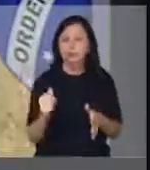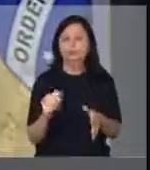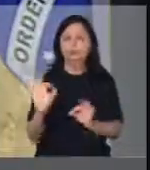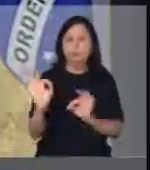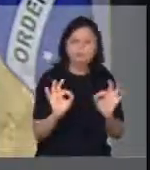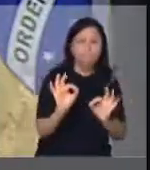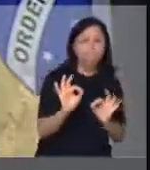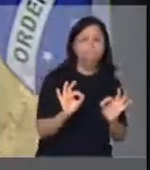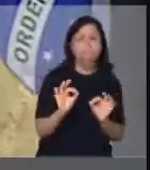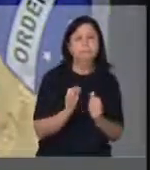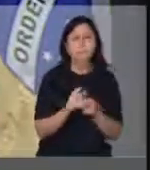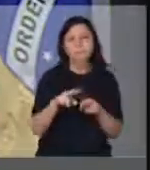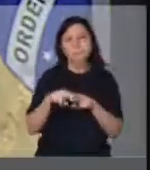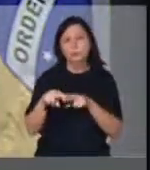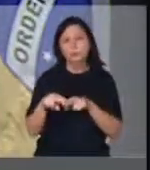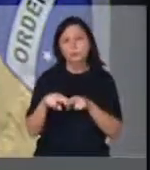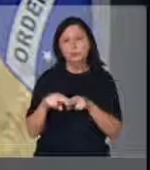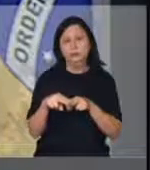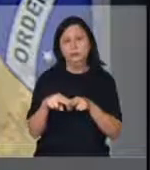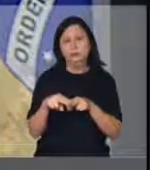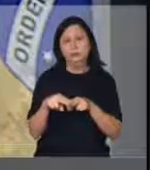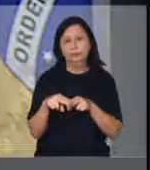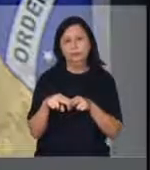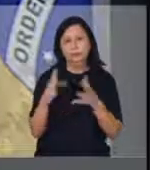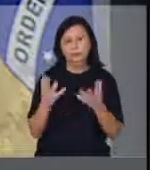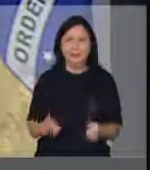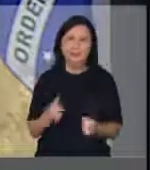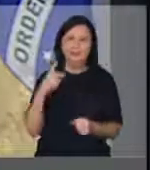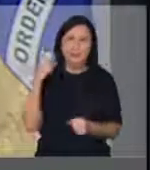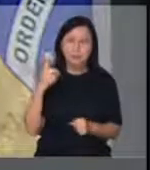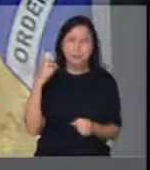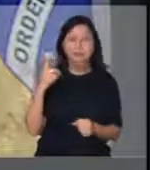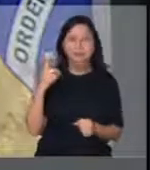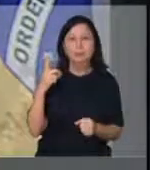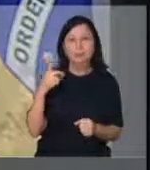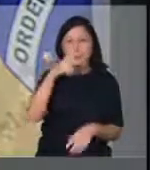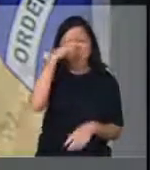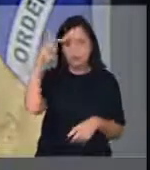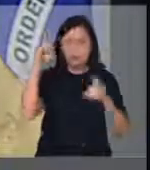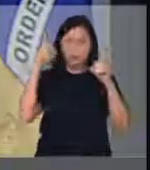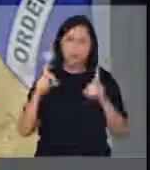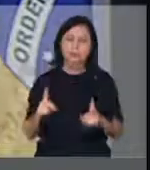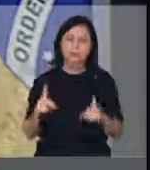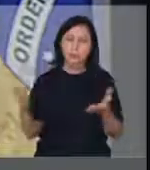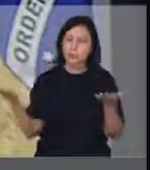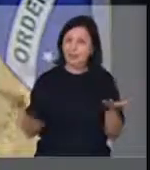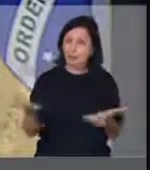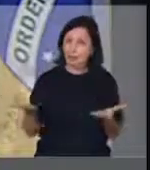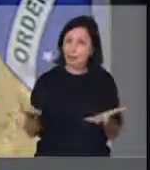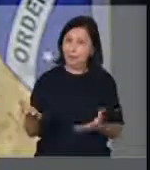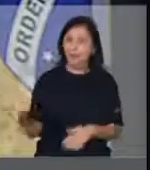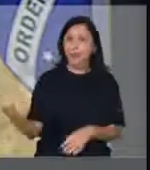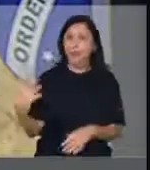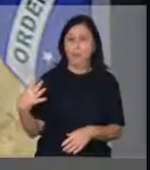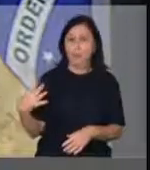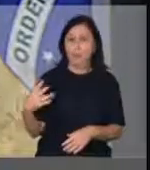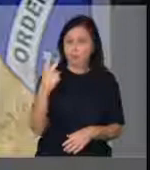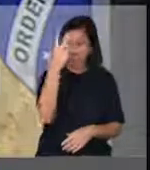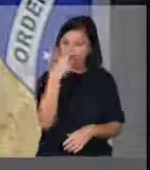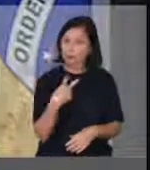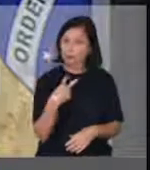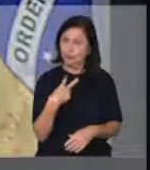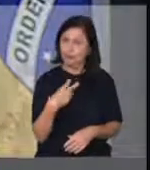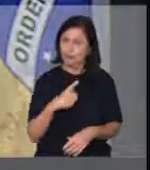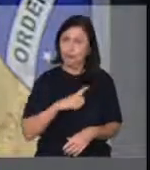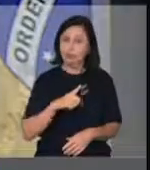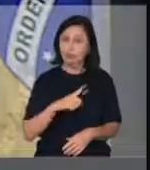deputado deficiente adaptado o deputado deficiente visual o deputado querido amigo felipe rigoni do